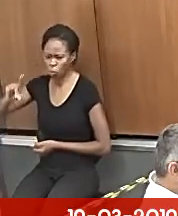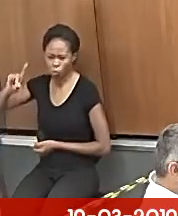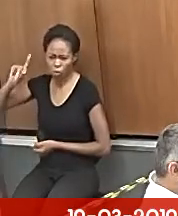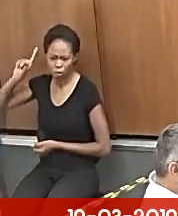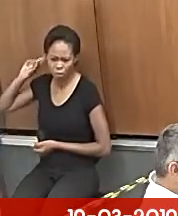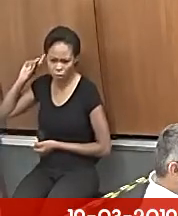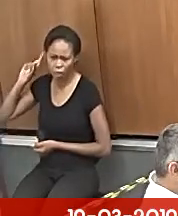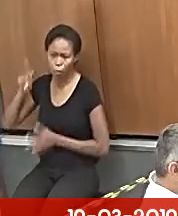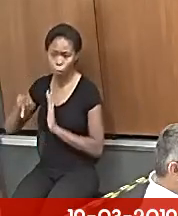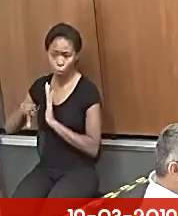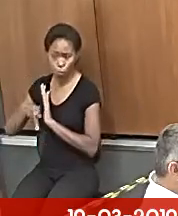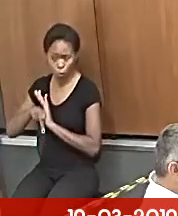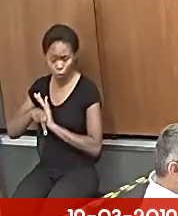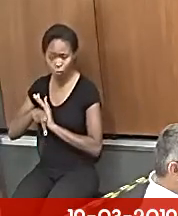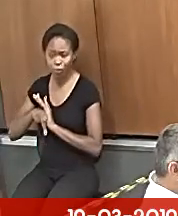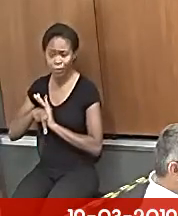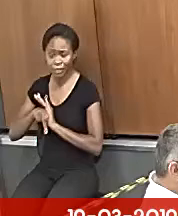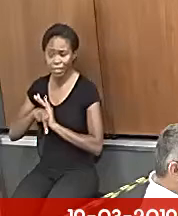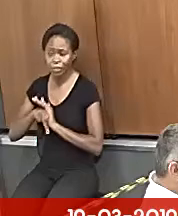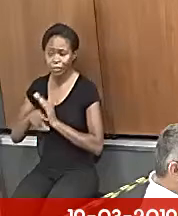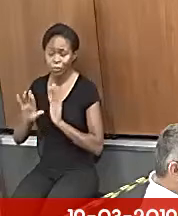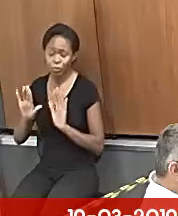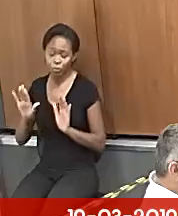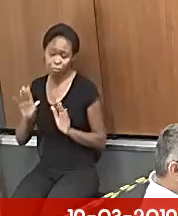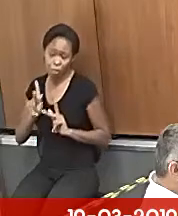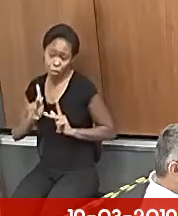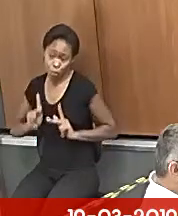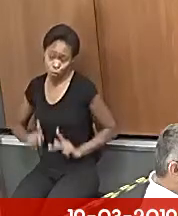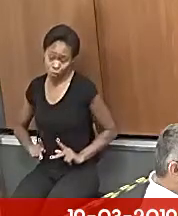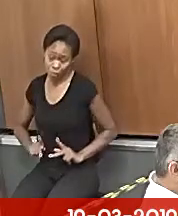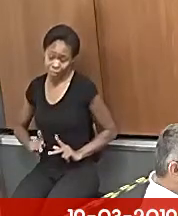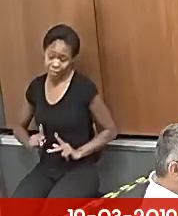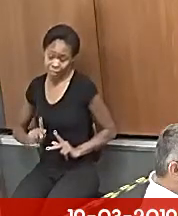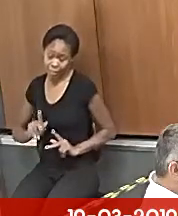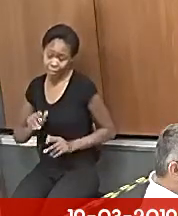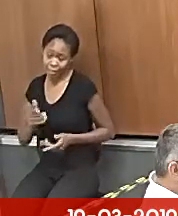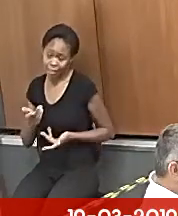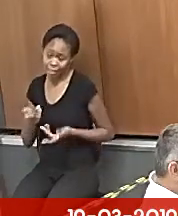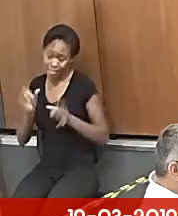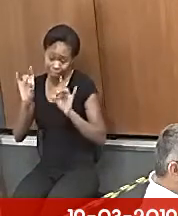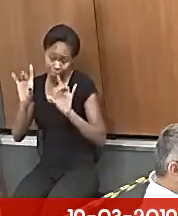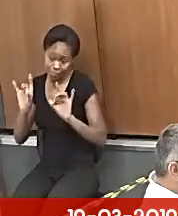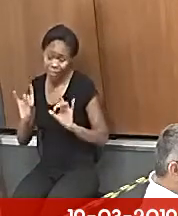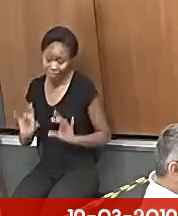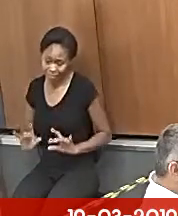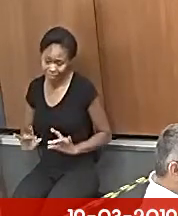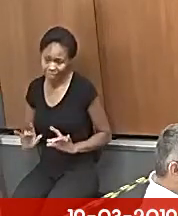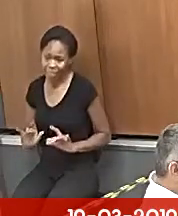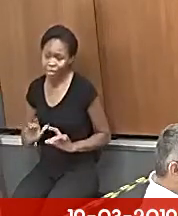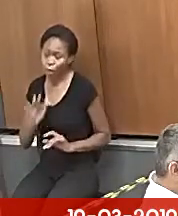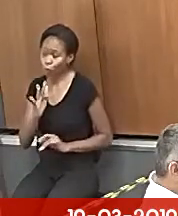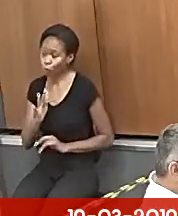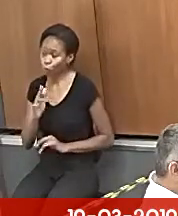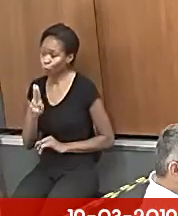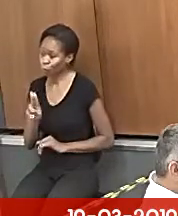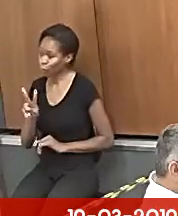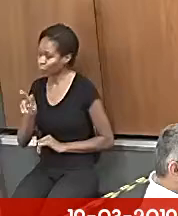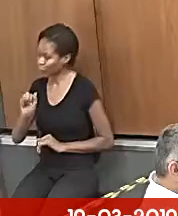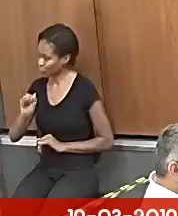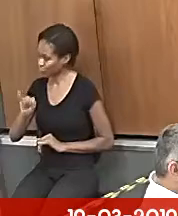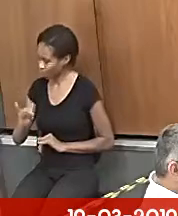e ela está também para fechar as portas a vai vai é inclusive